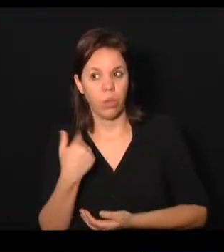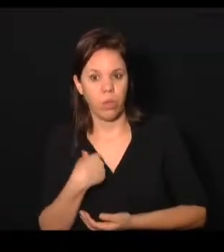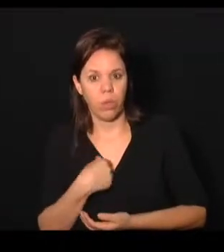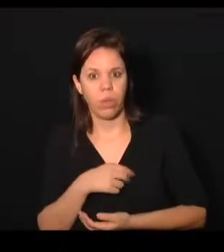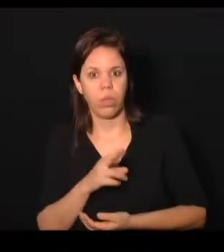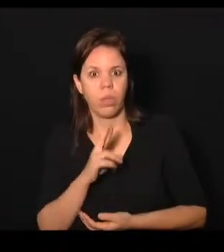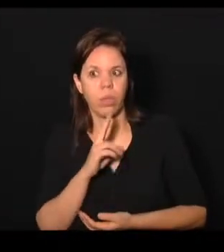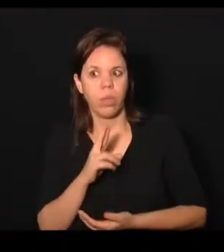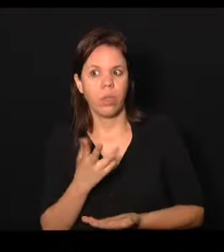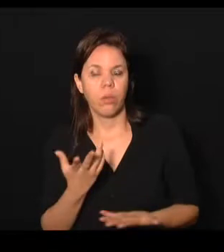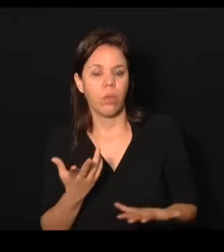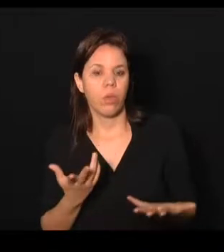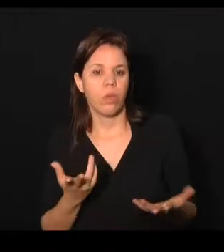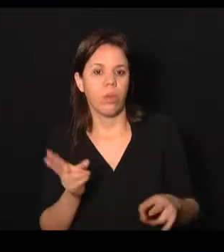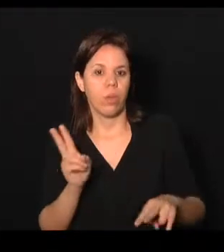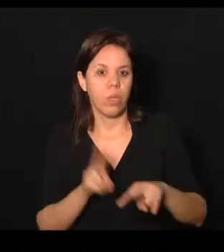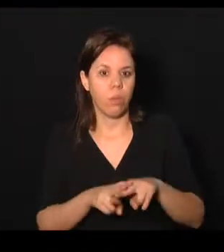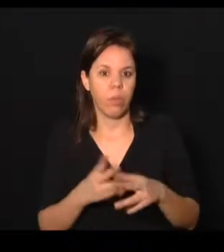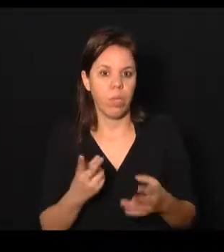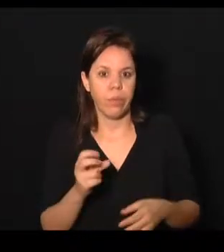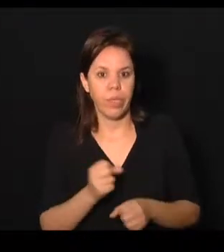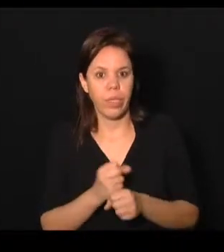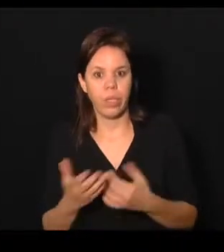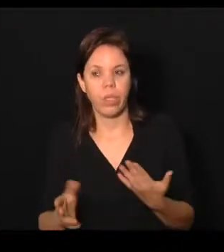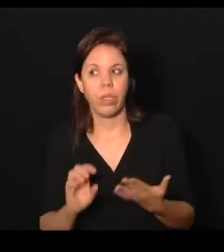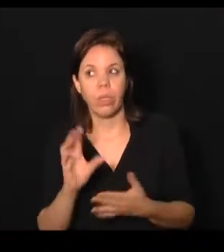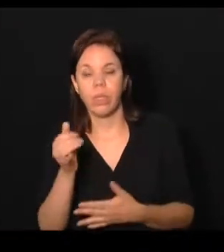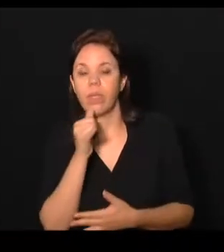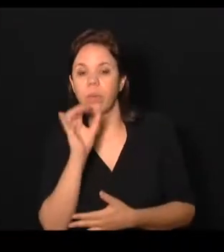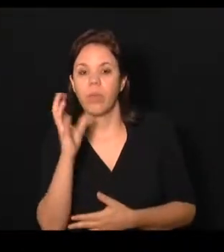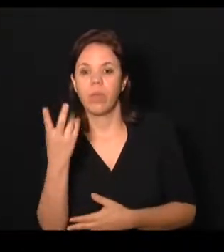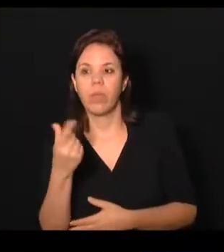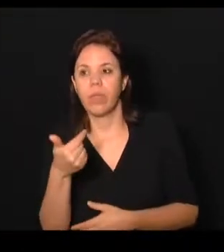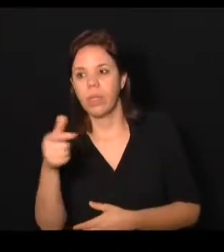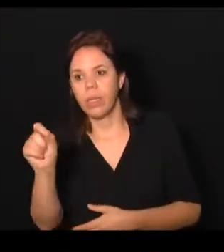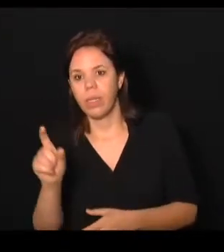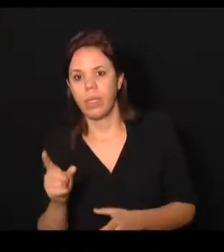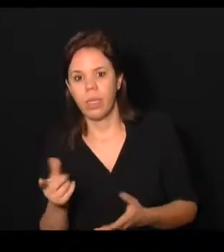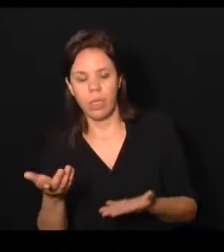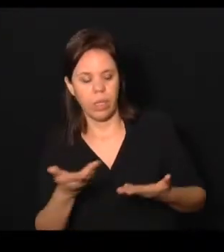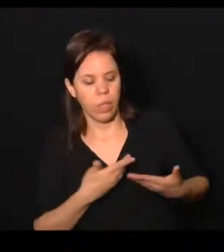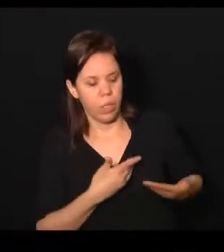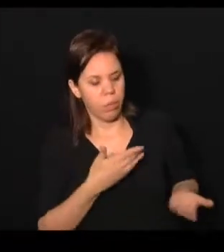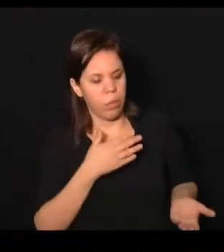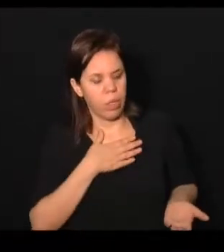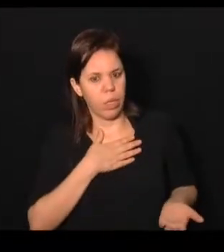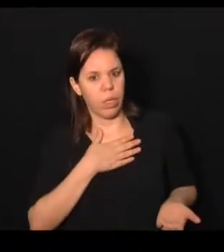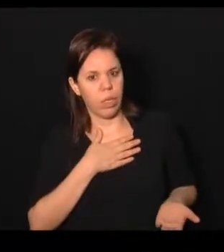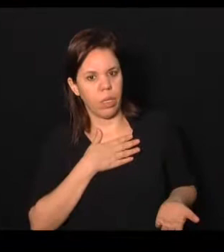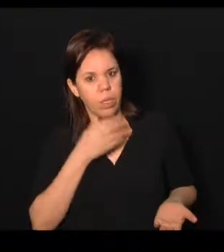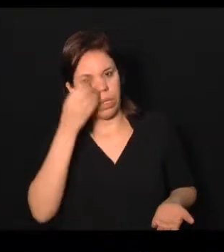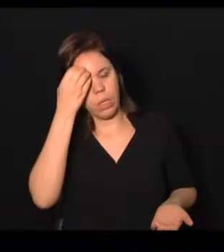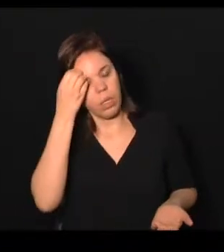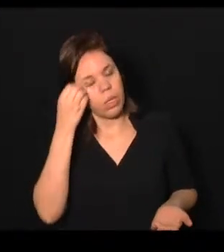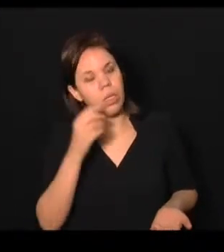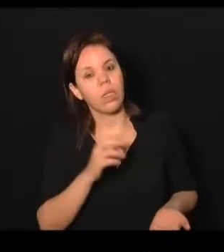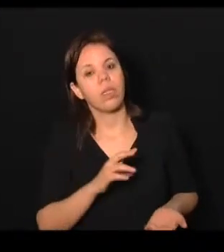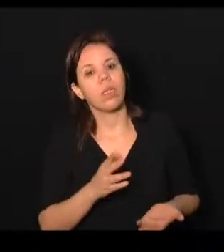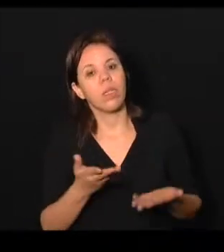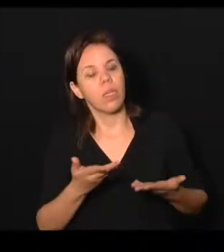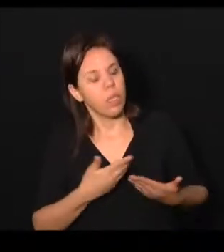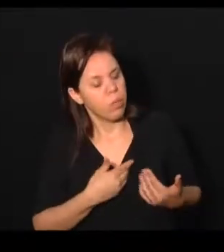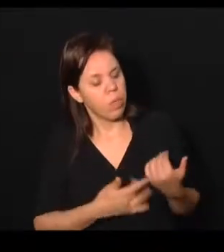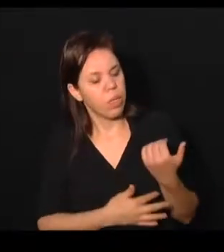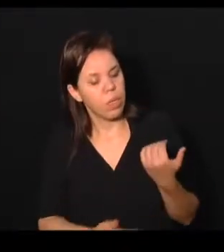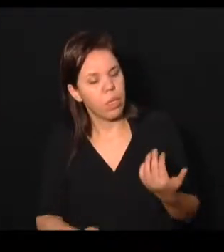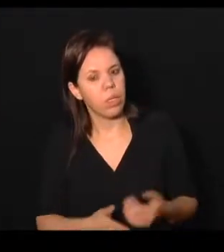transfusão durante 20 anos. Se daqui 10 anos o Nelson receber uma transfusão de sangue, daqui 10 anos houver alguma dúvida,